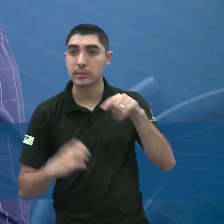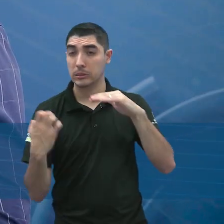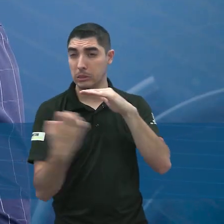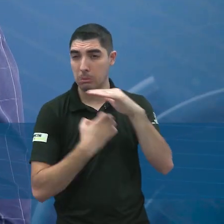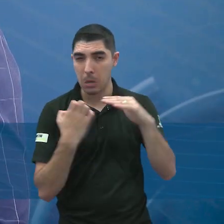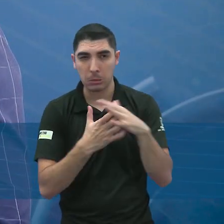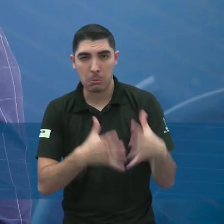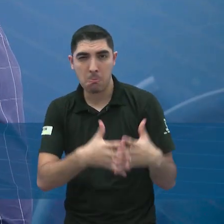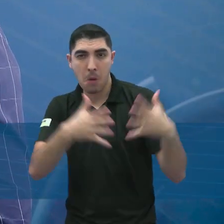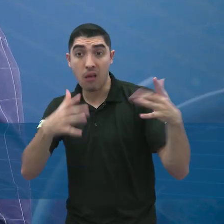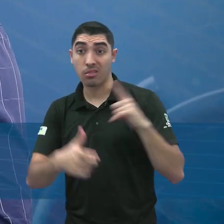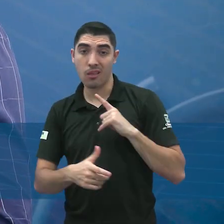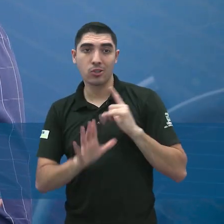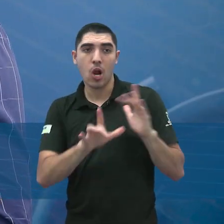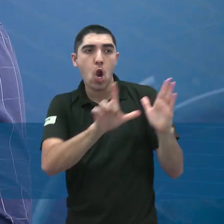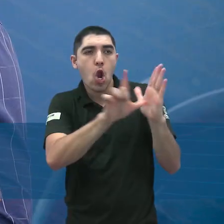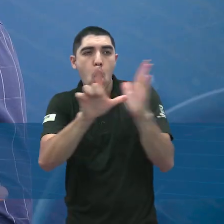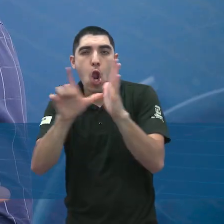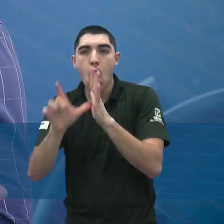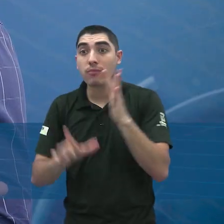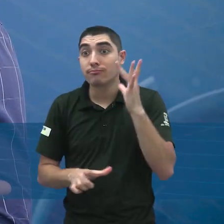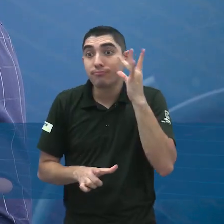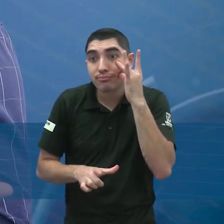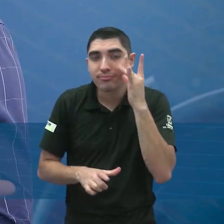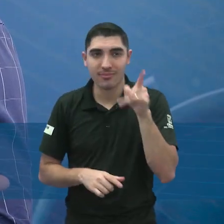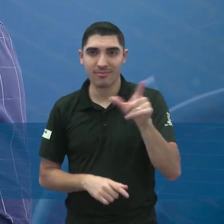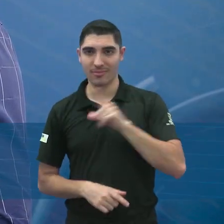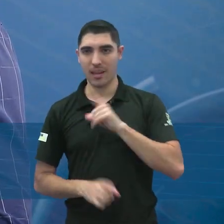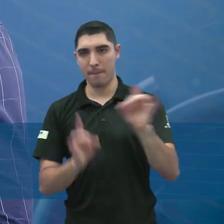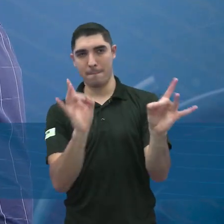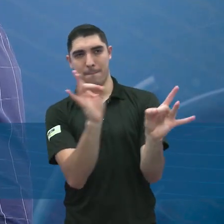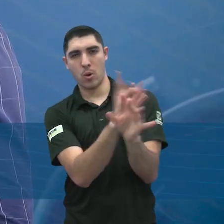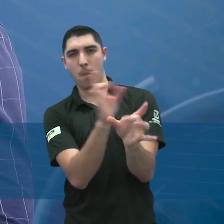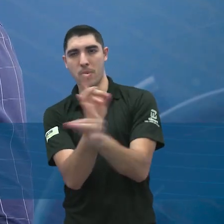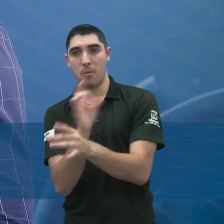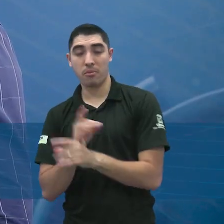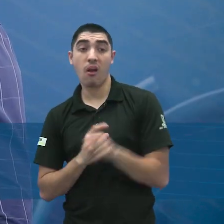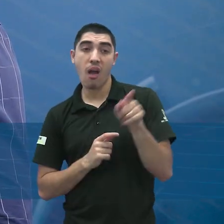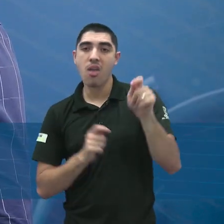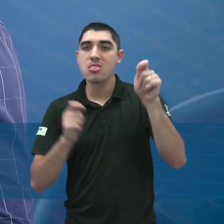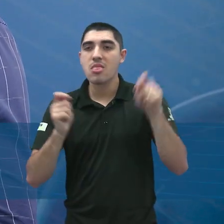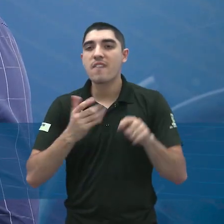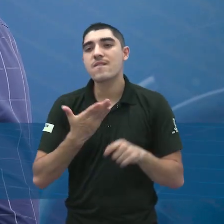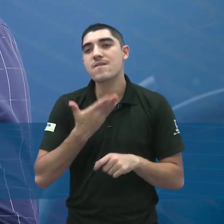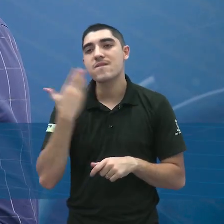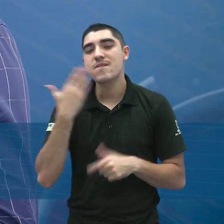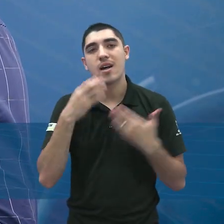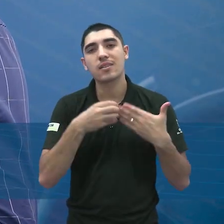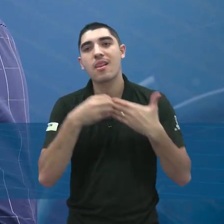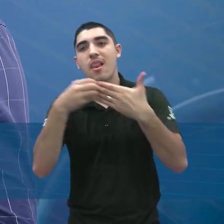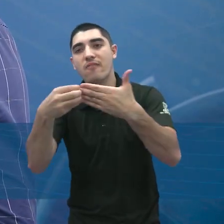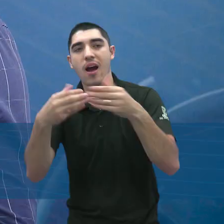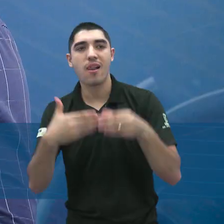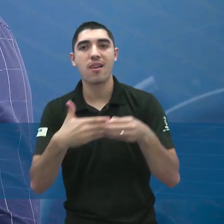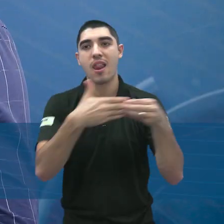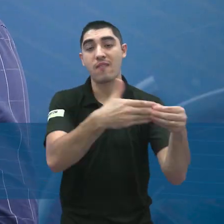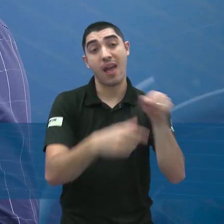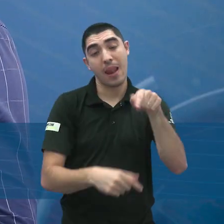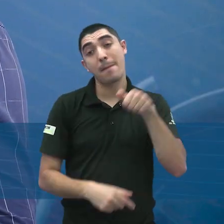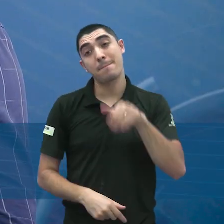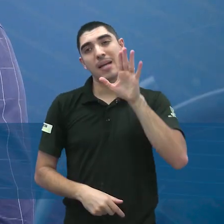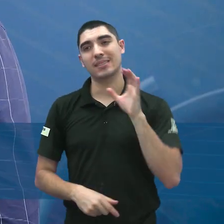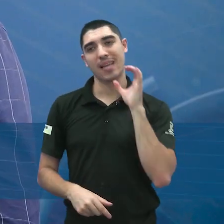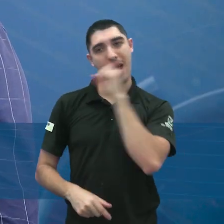que têm muitas lojas físicas e eles conseguem, que nem o Renato comentou, de entregar e ter toda essa geolocalização